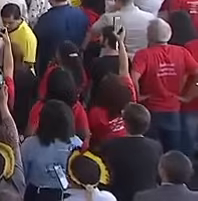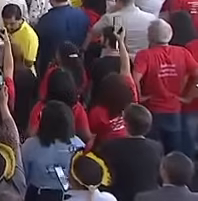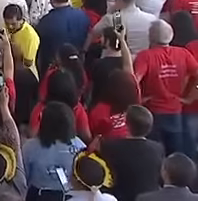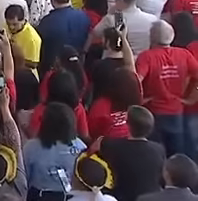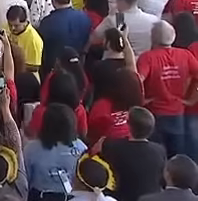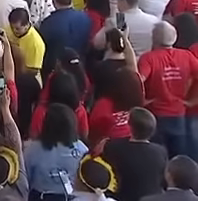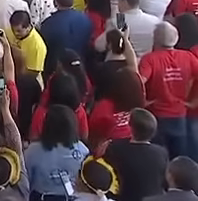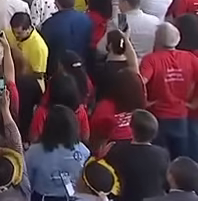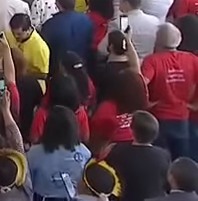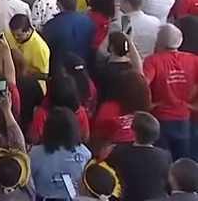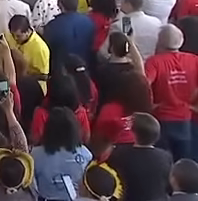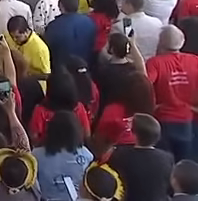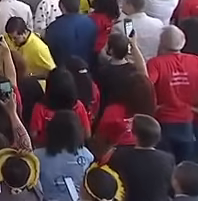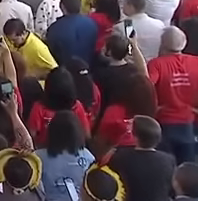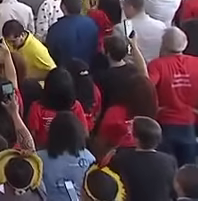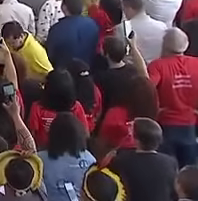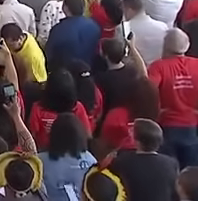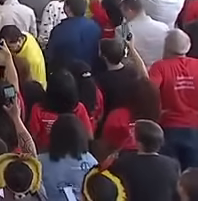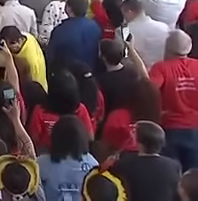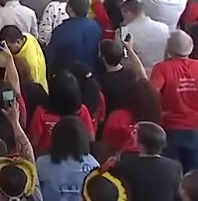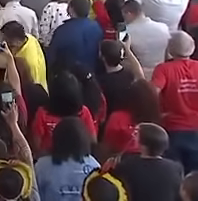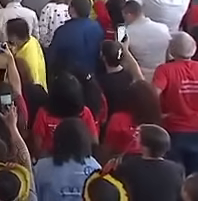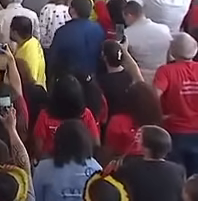Vamos, vai. Isso.